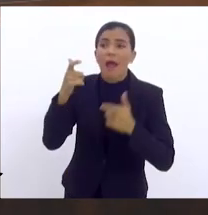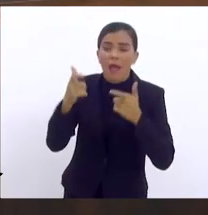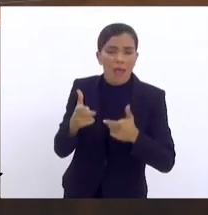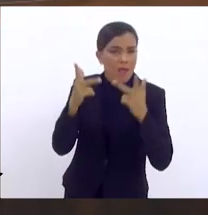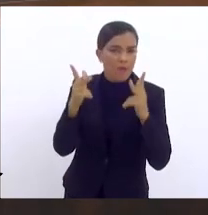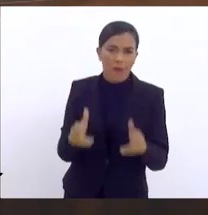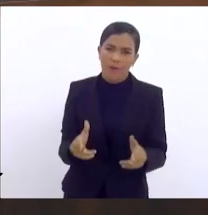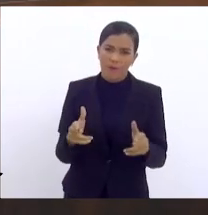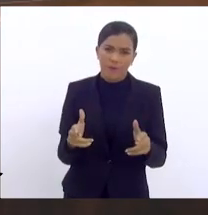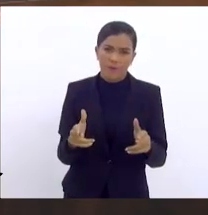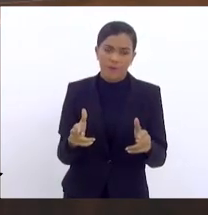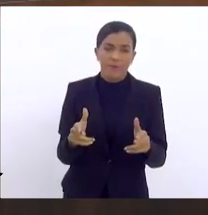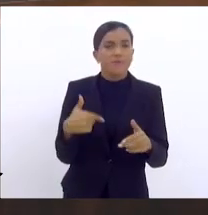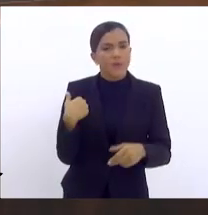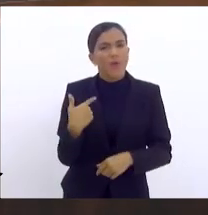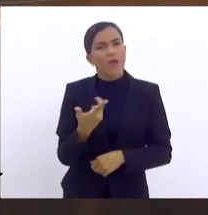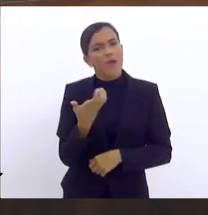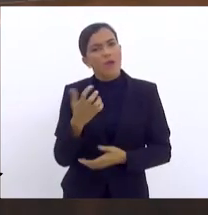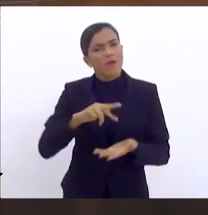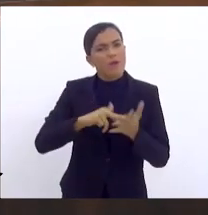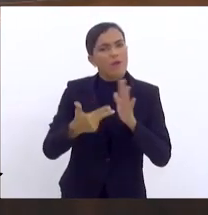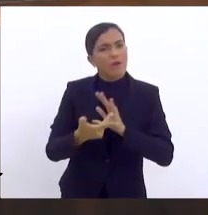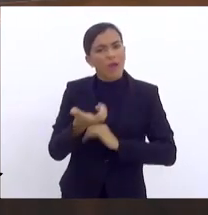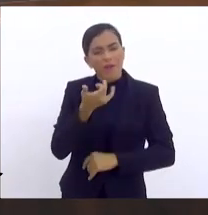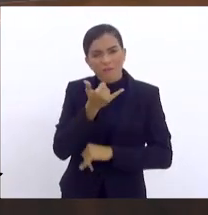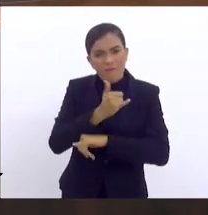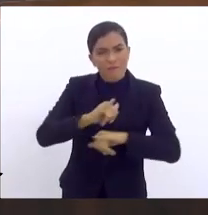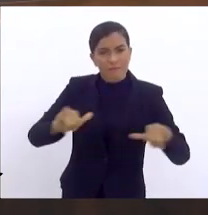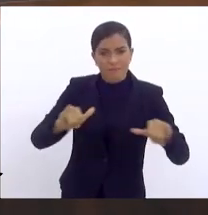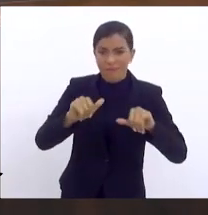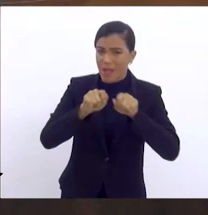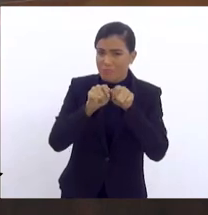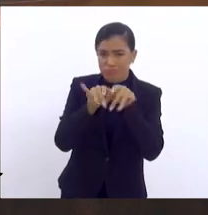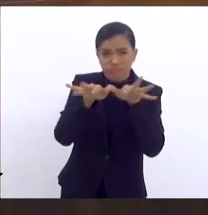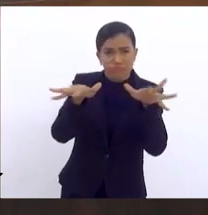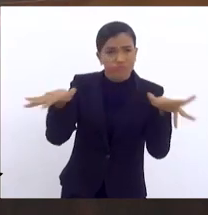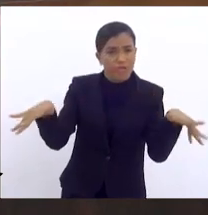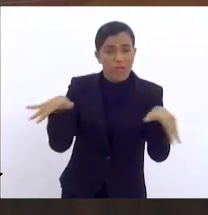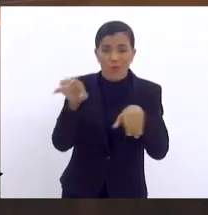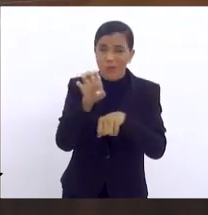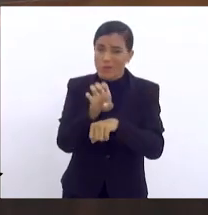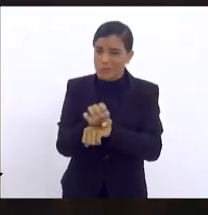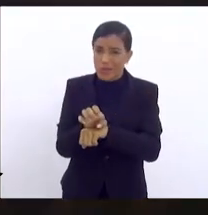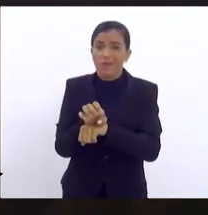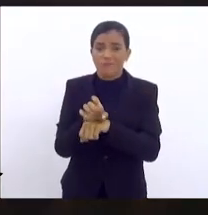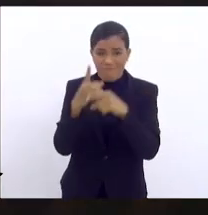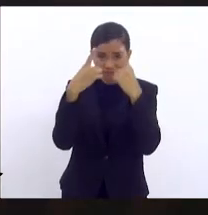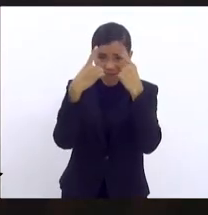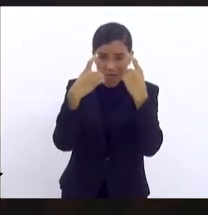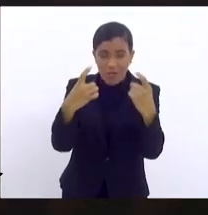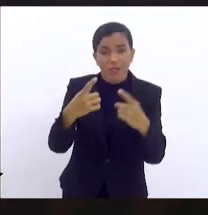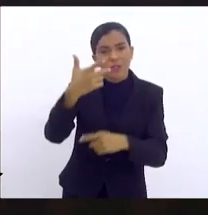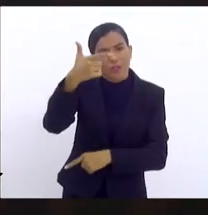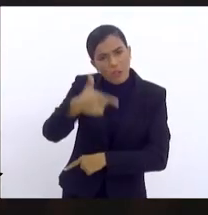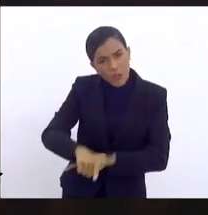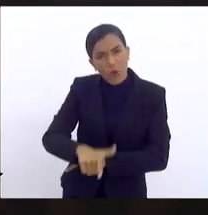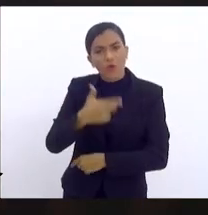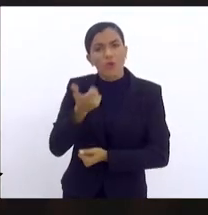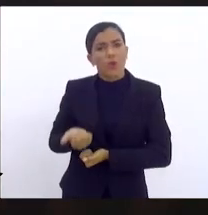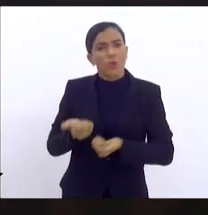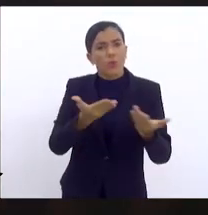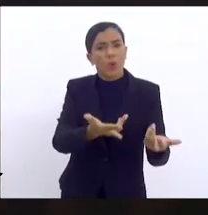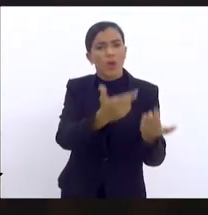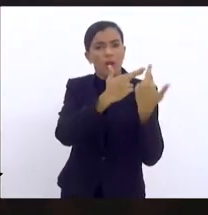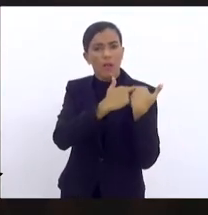então que eu tô querendo dizer aqui gente isso aí tá espalhado nosso estado inteiro essa violência e mais uma vez eu dou a responsabilidade